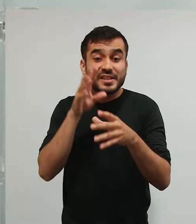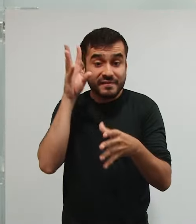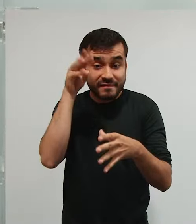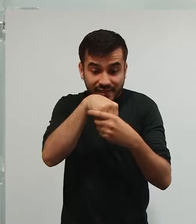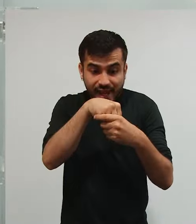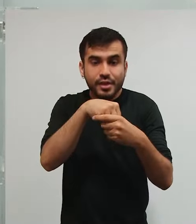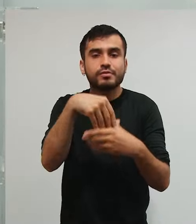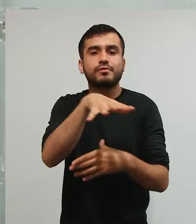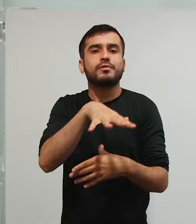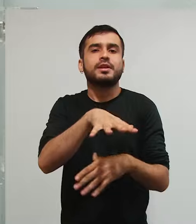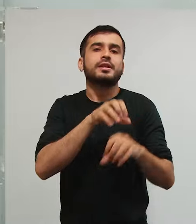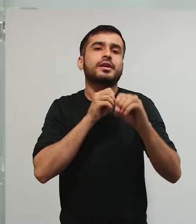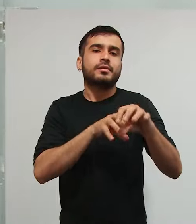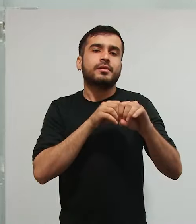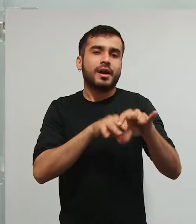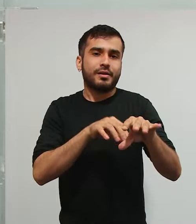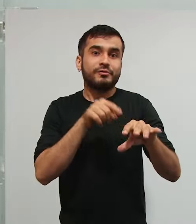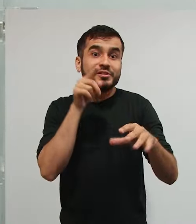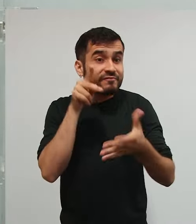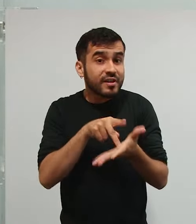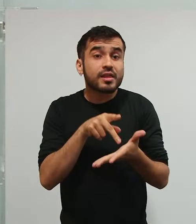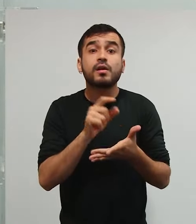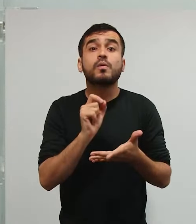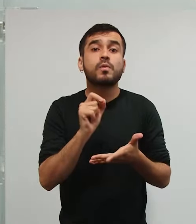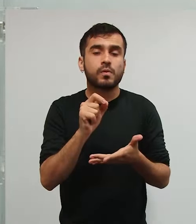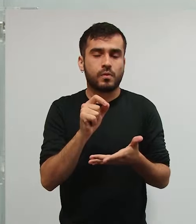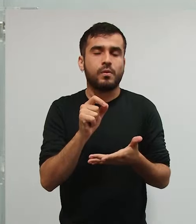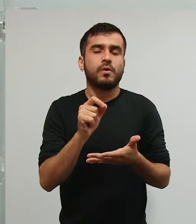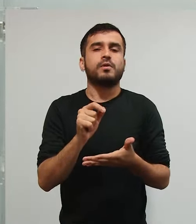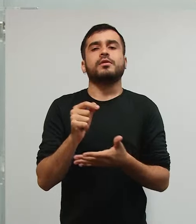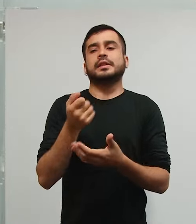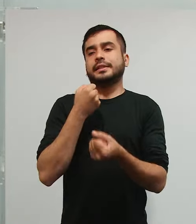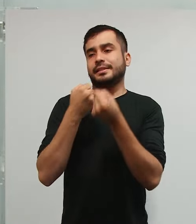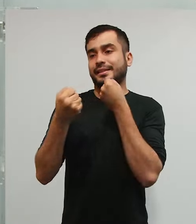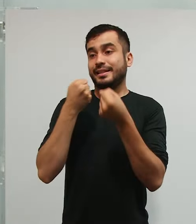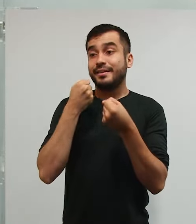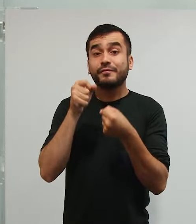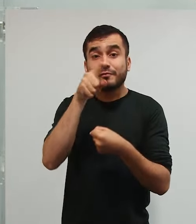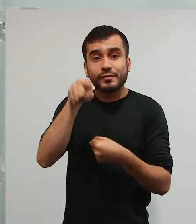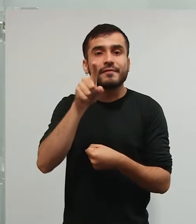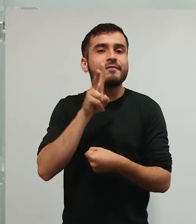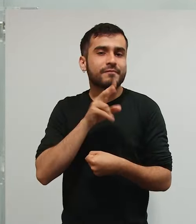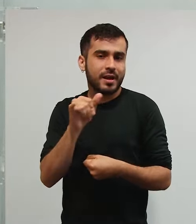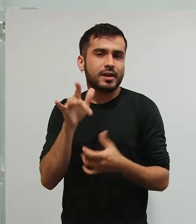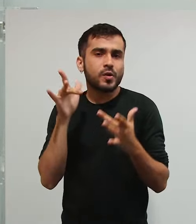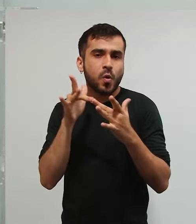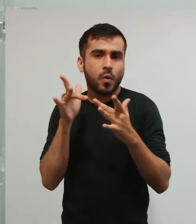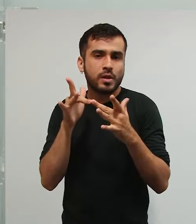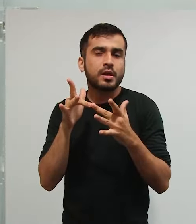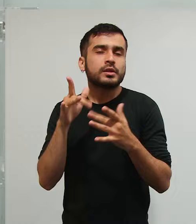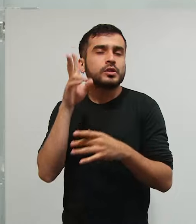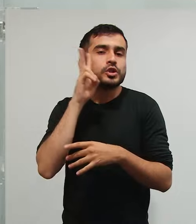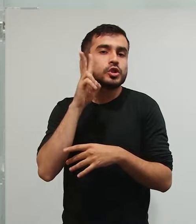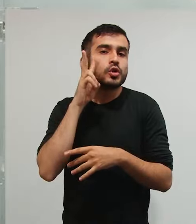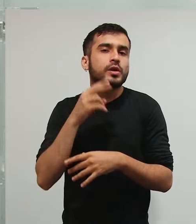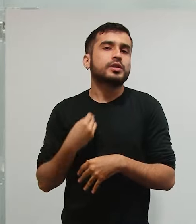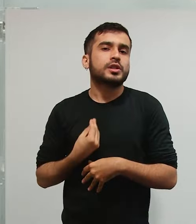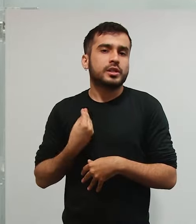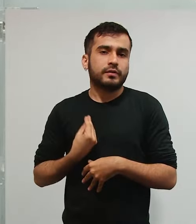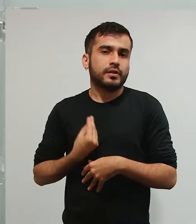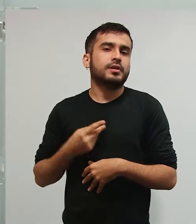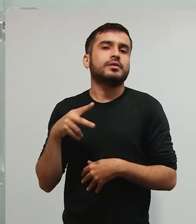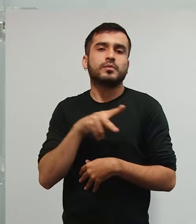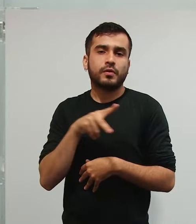gente. Literalmente o Joãozinho, porque é o João Matar. Né? Olha, constituem efetivamente a educação. São essas histórias, a